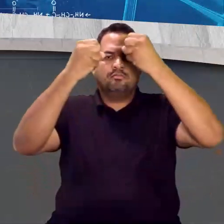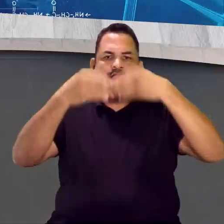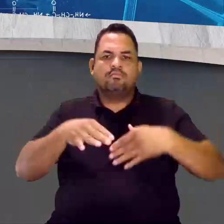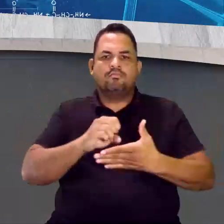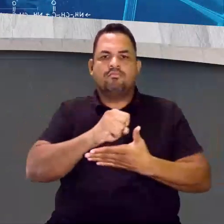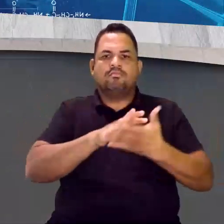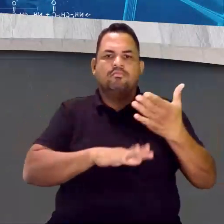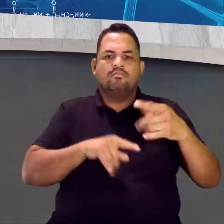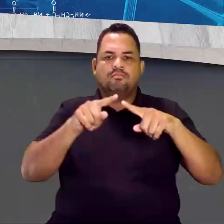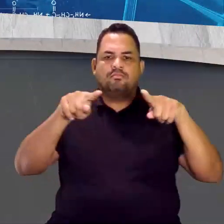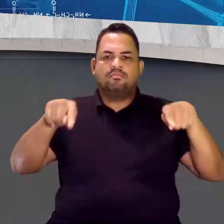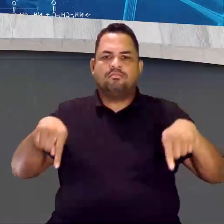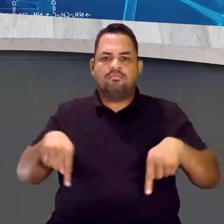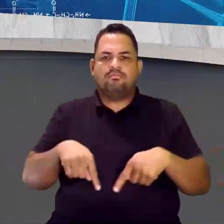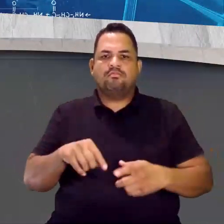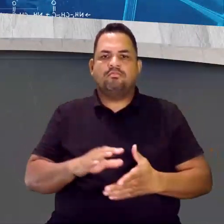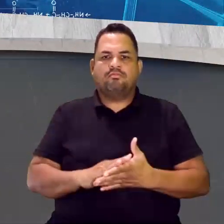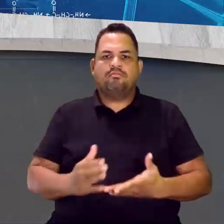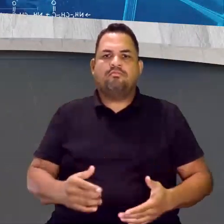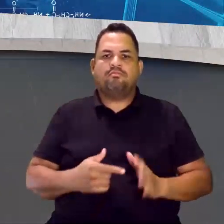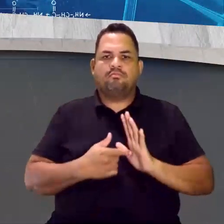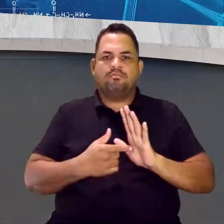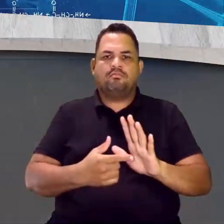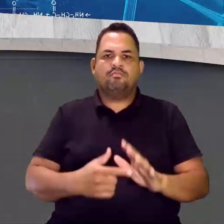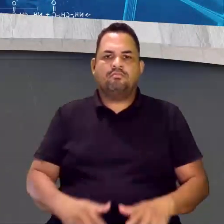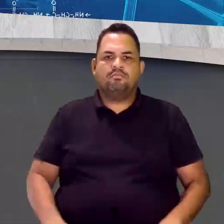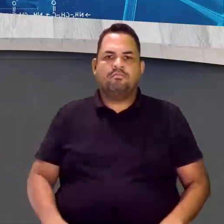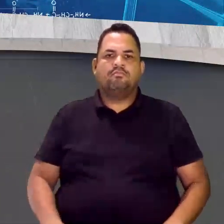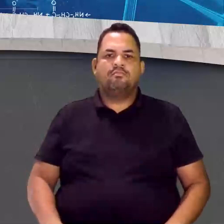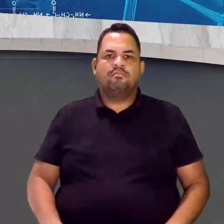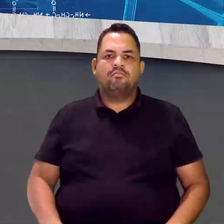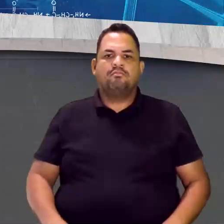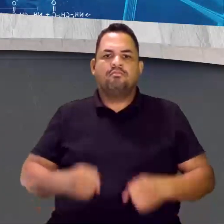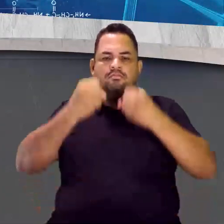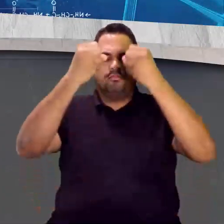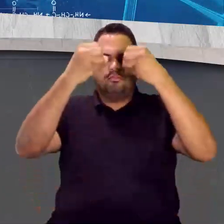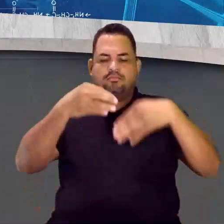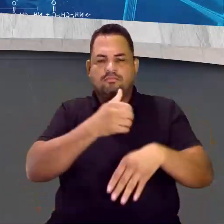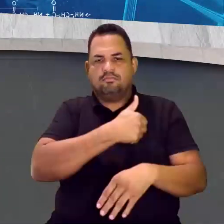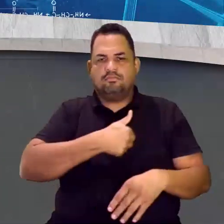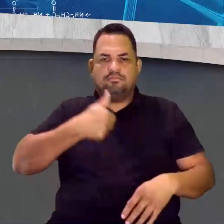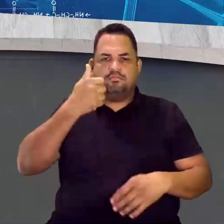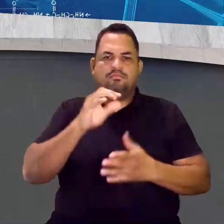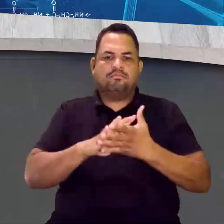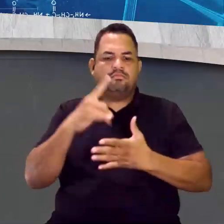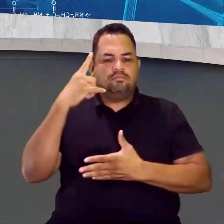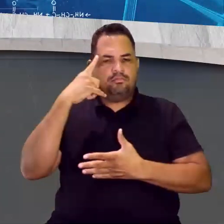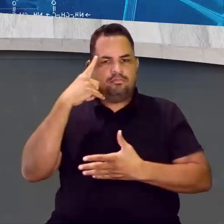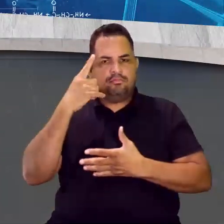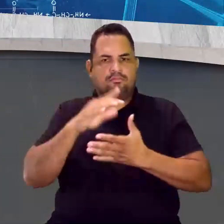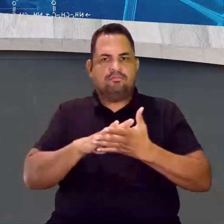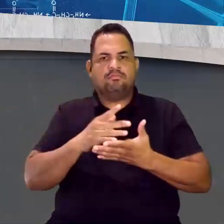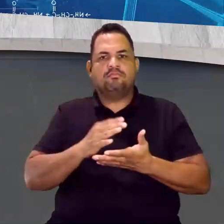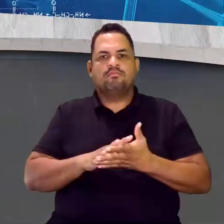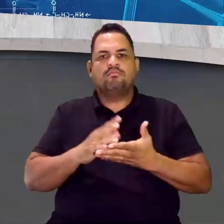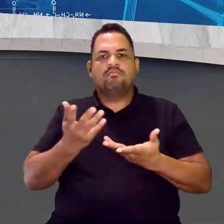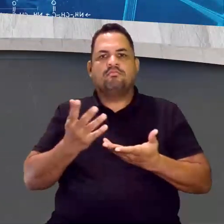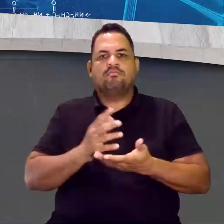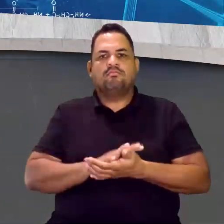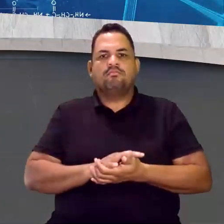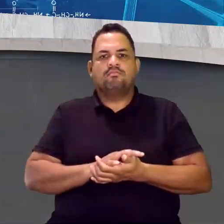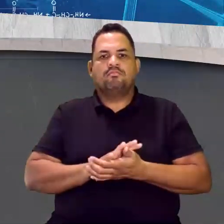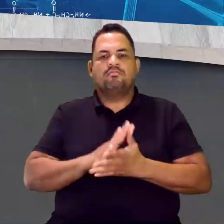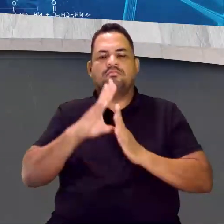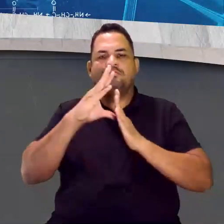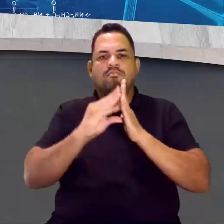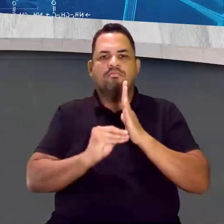da atividade de sala que aqui expressamos, tenha clareado mais ainda o seu raciocínio sobre